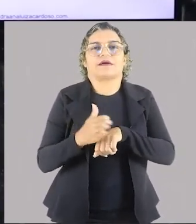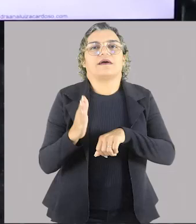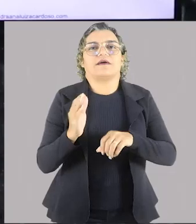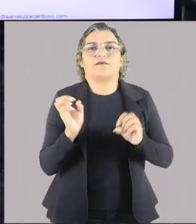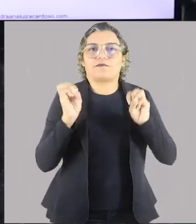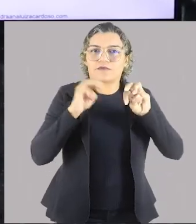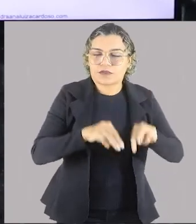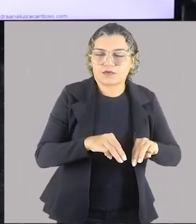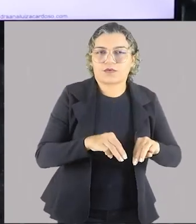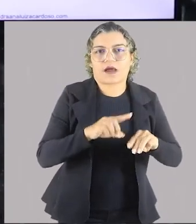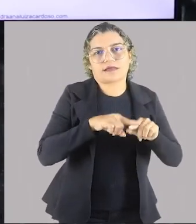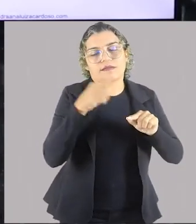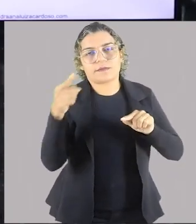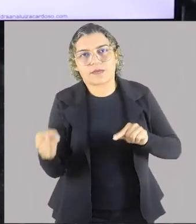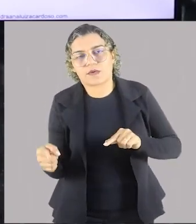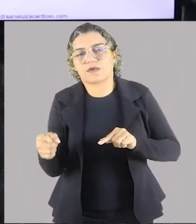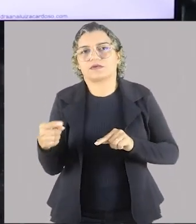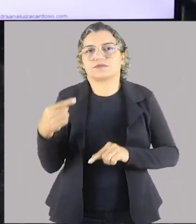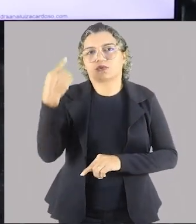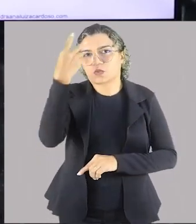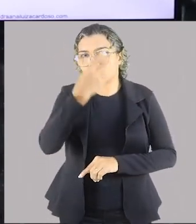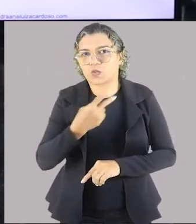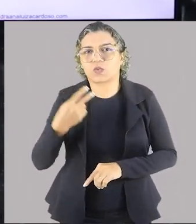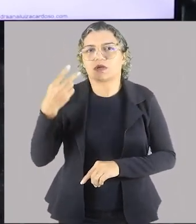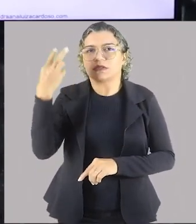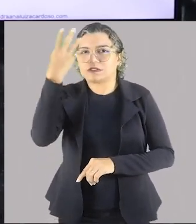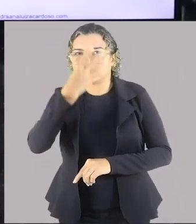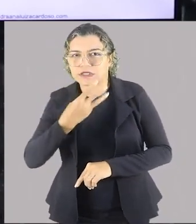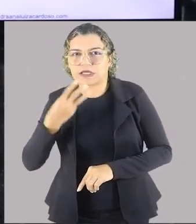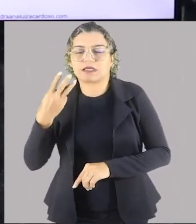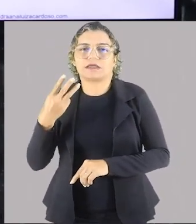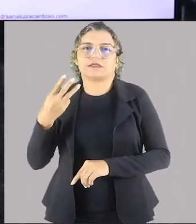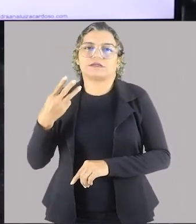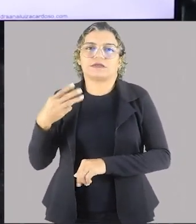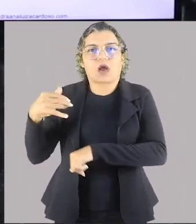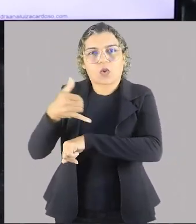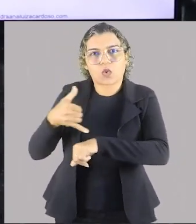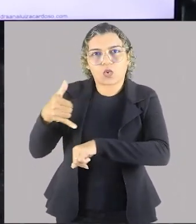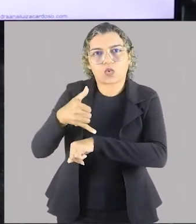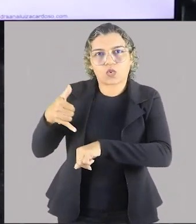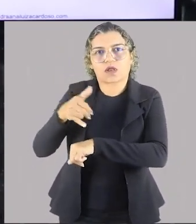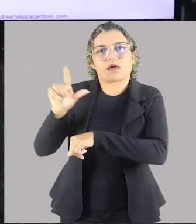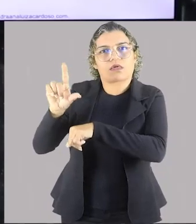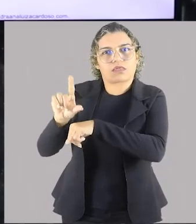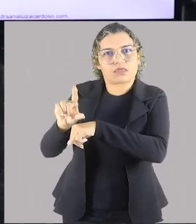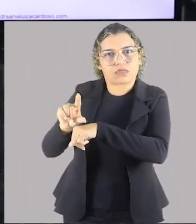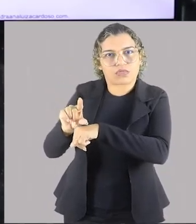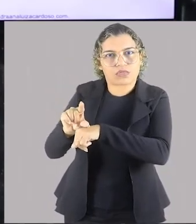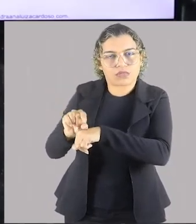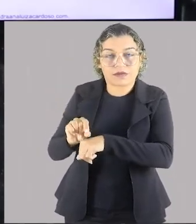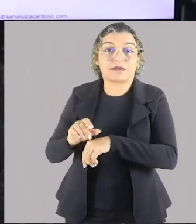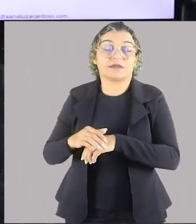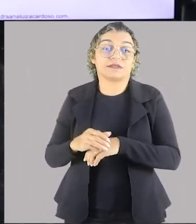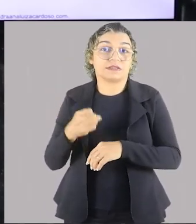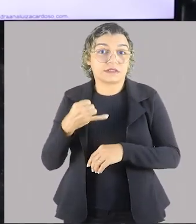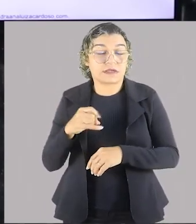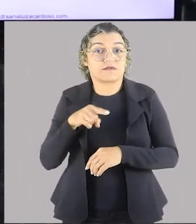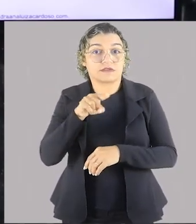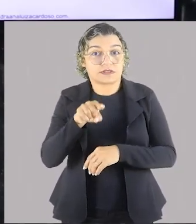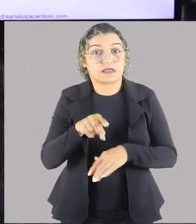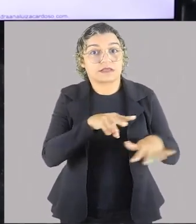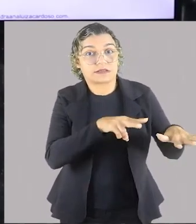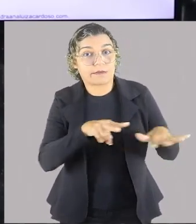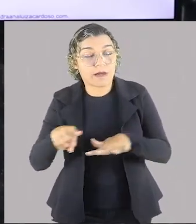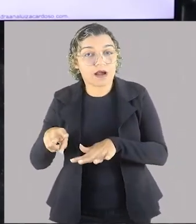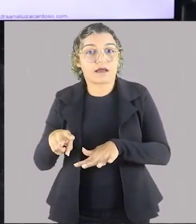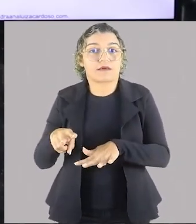3 até 4 horas tendo uma queima de gordura. E se você faz isso rotineiramente, durante a sua semana,